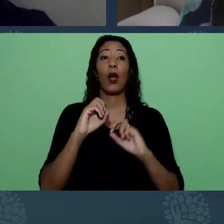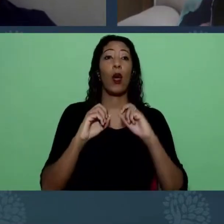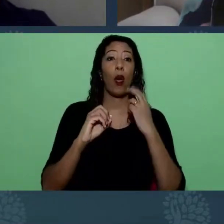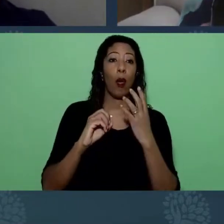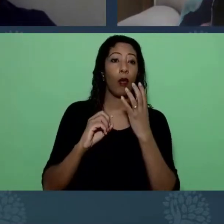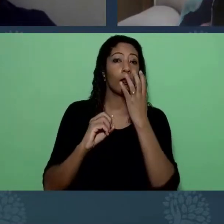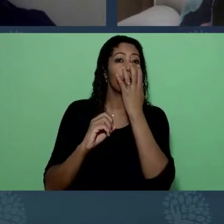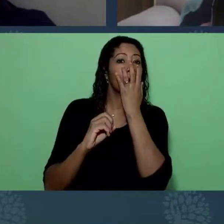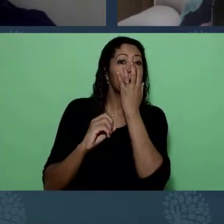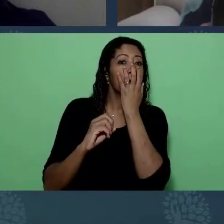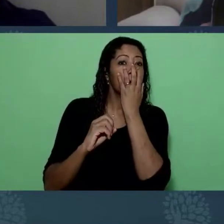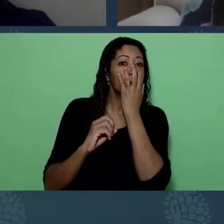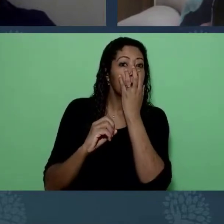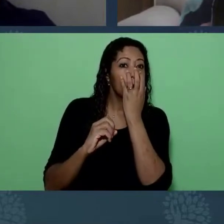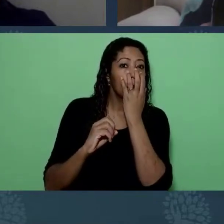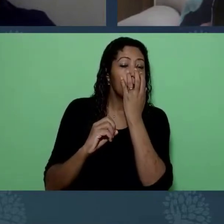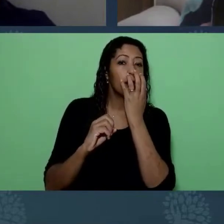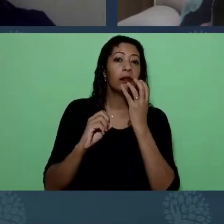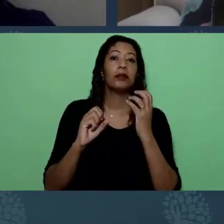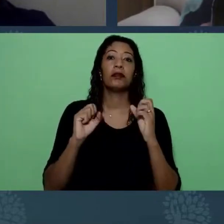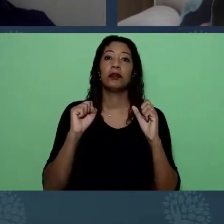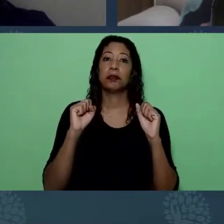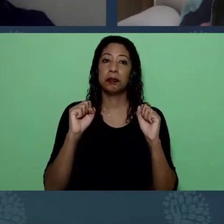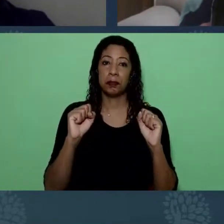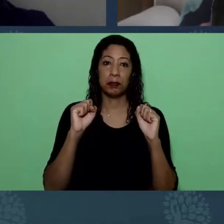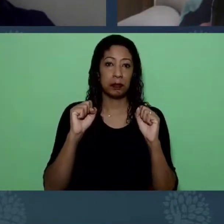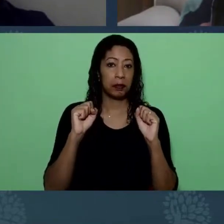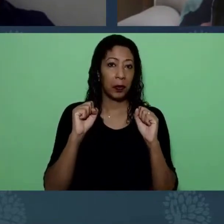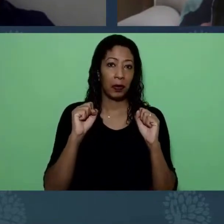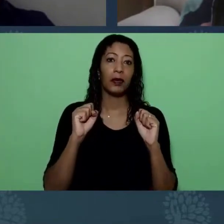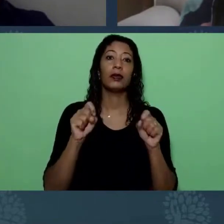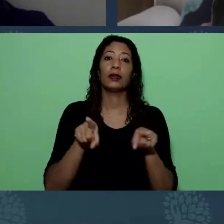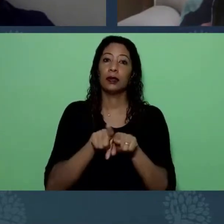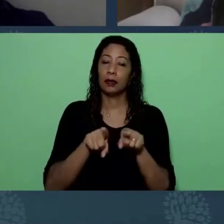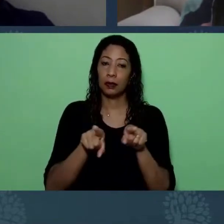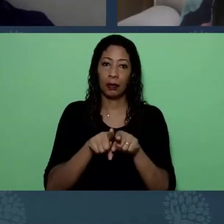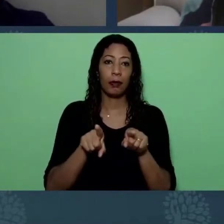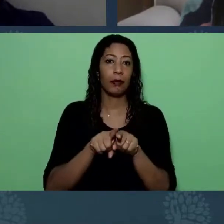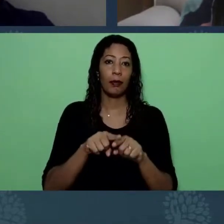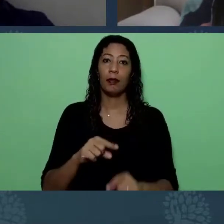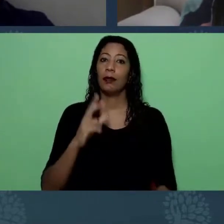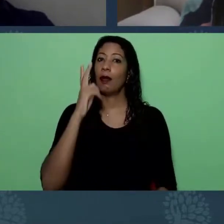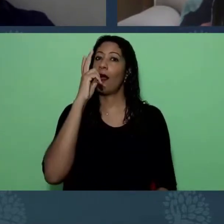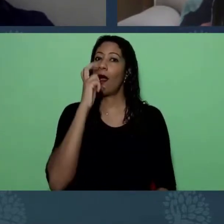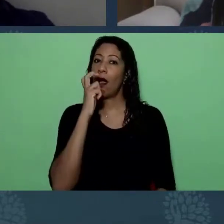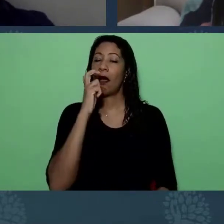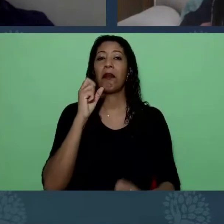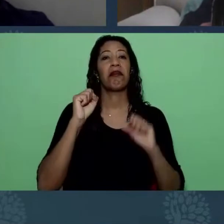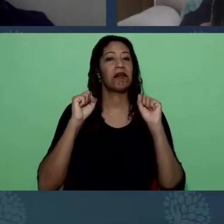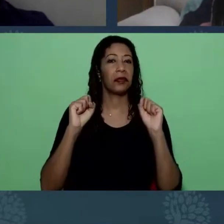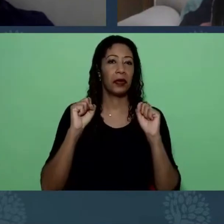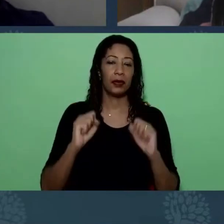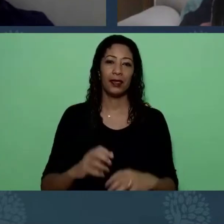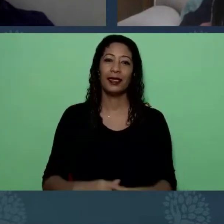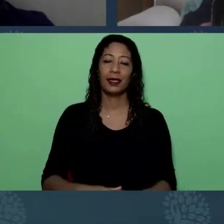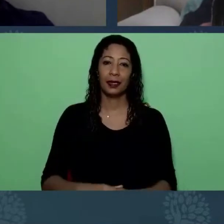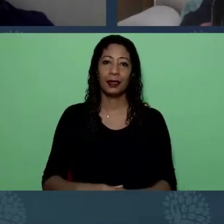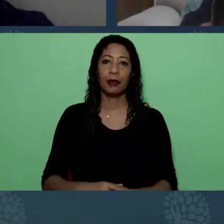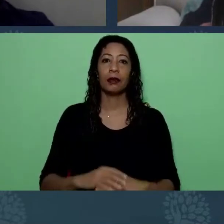eu posso entregar na via aérea por bombinha, naqueles jatos de ar pressurizado, eu posso